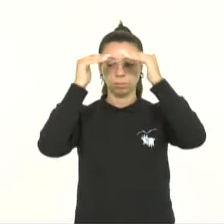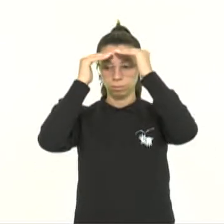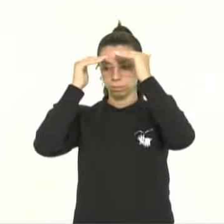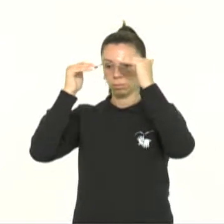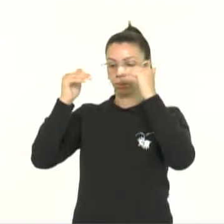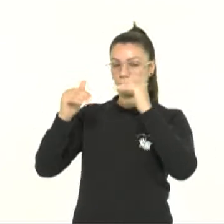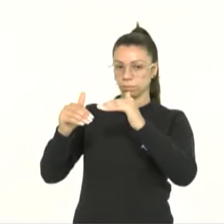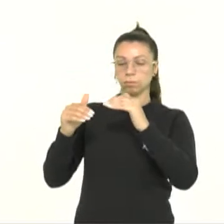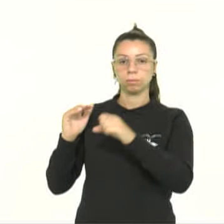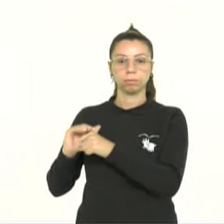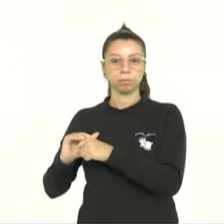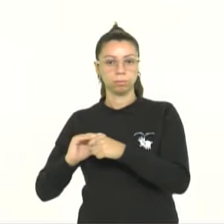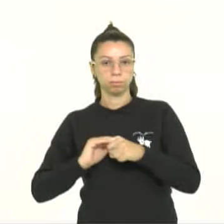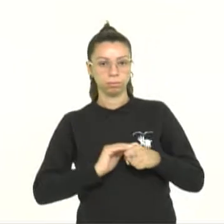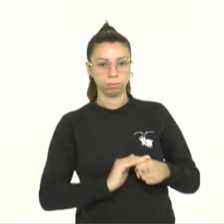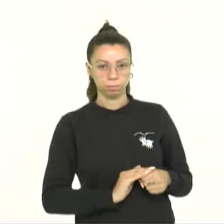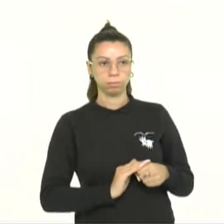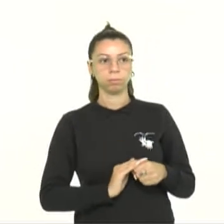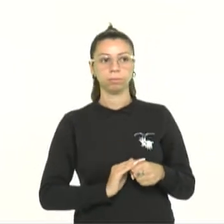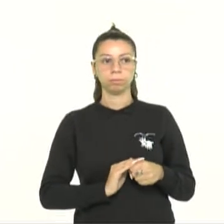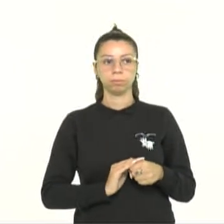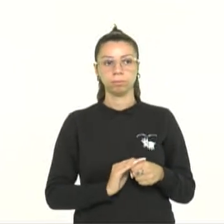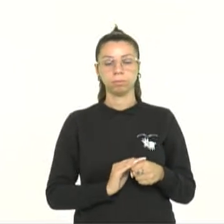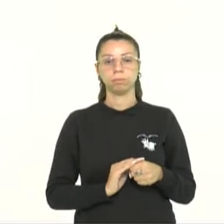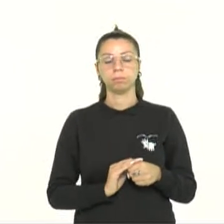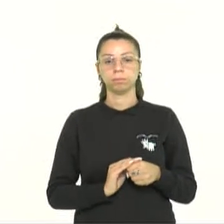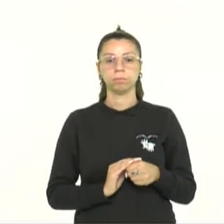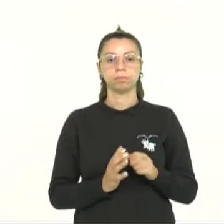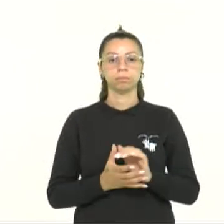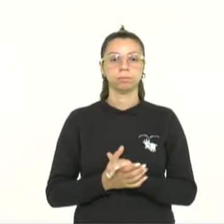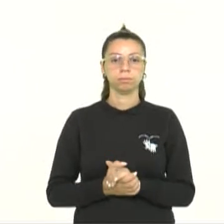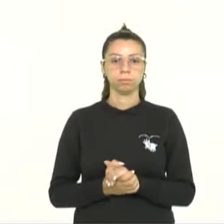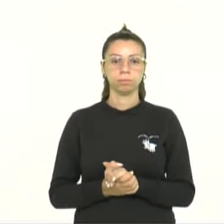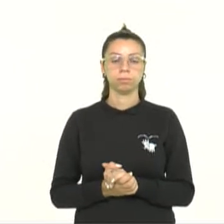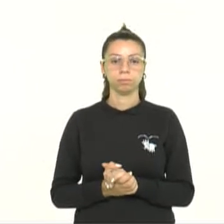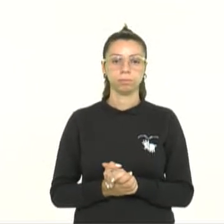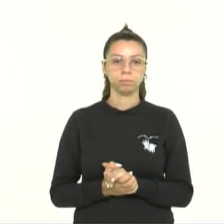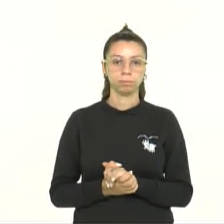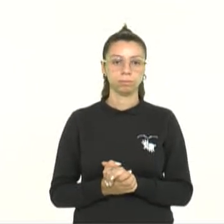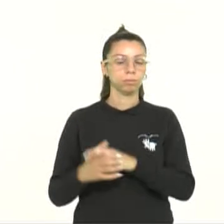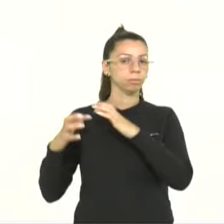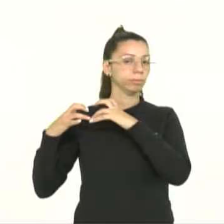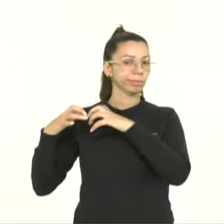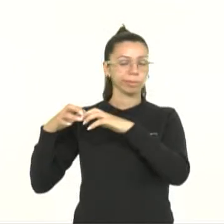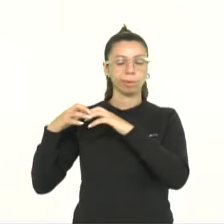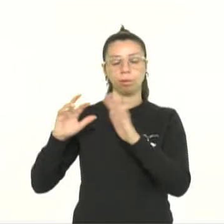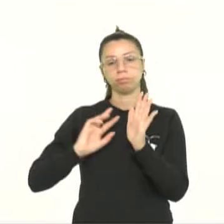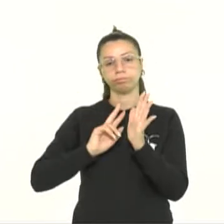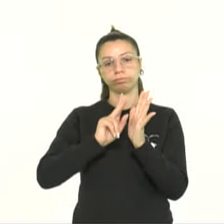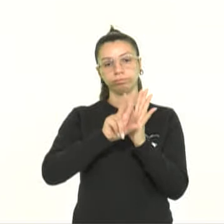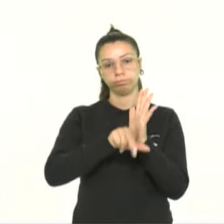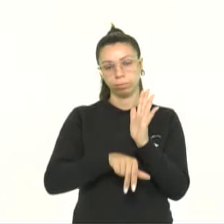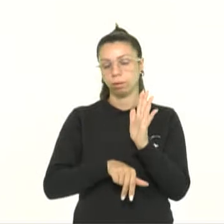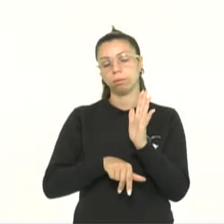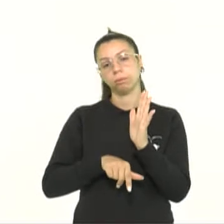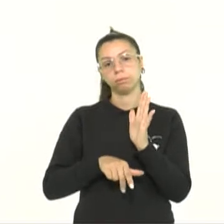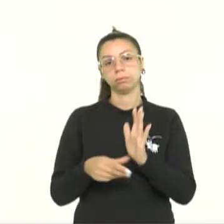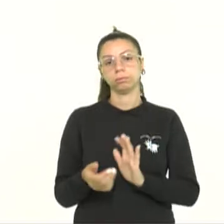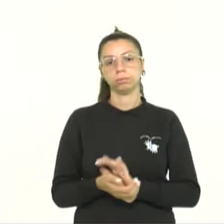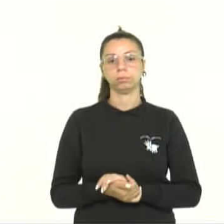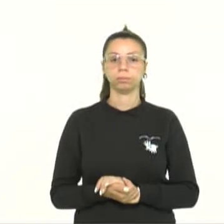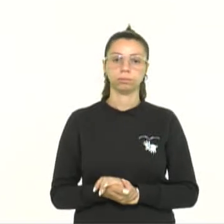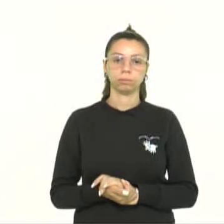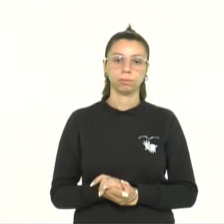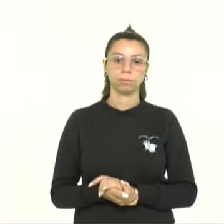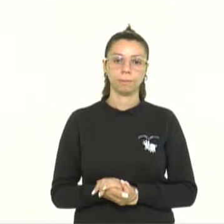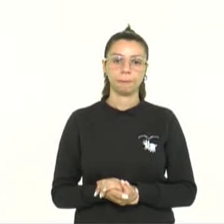respeitar, discriminar, suponer, favorecer, pensar, entre outros. Observa a conjugação